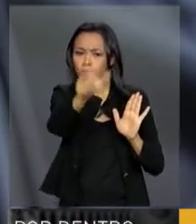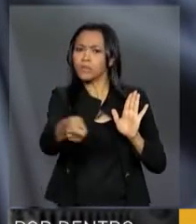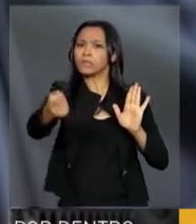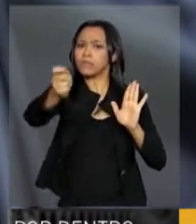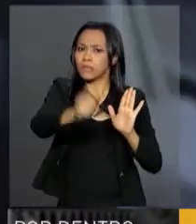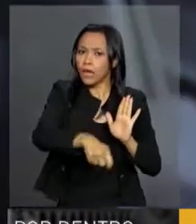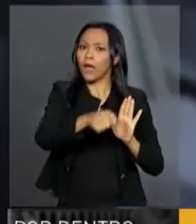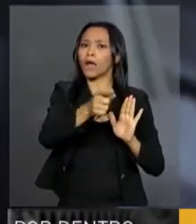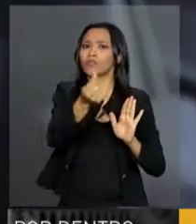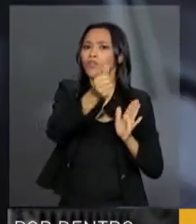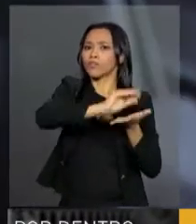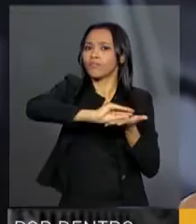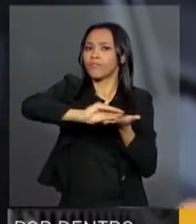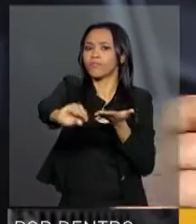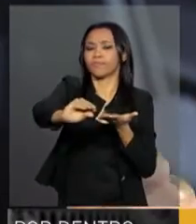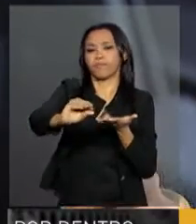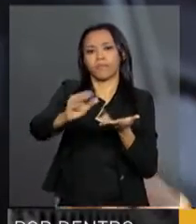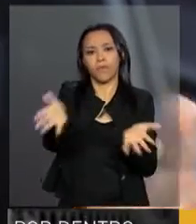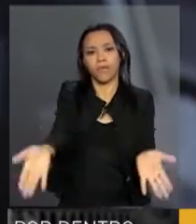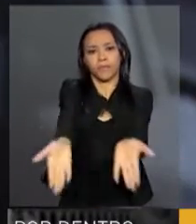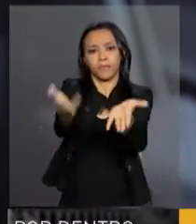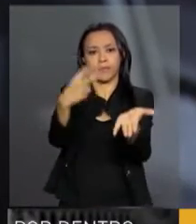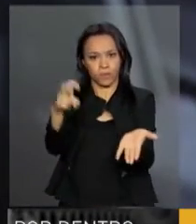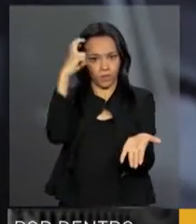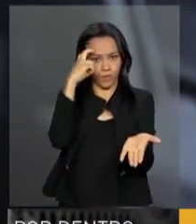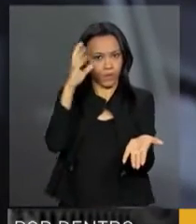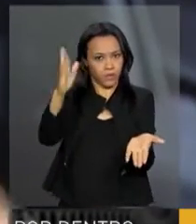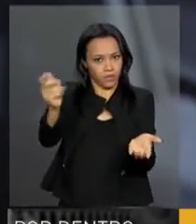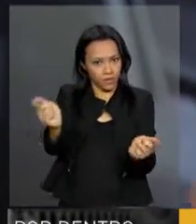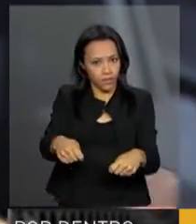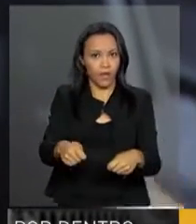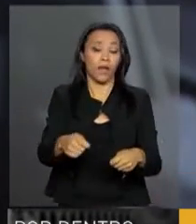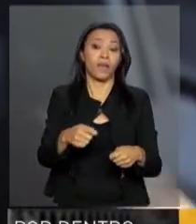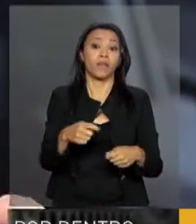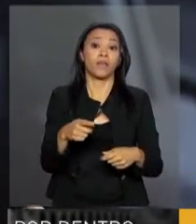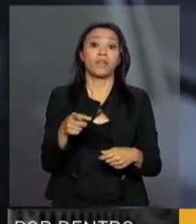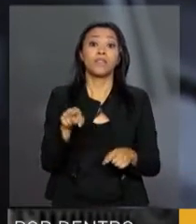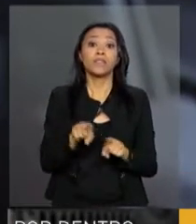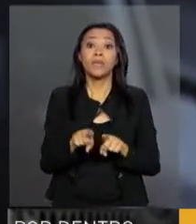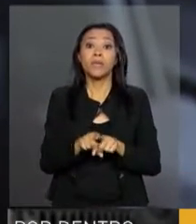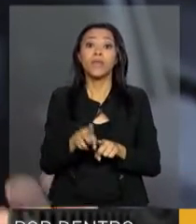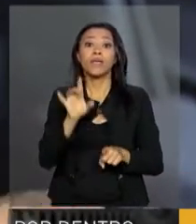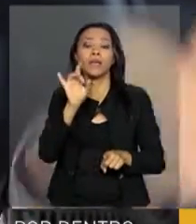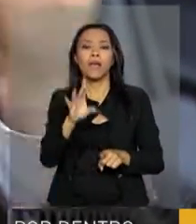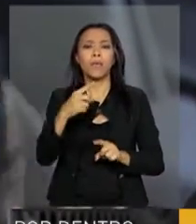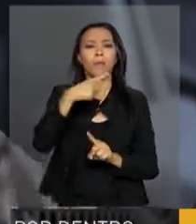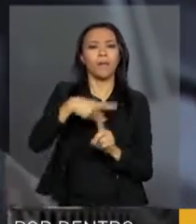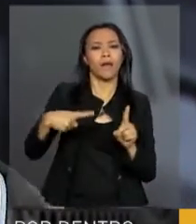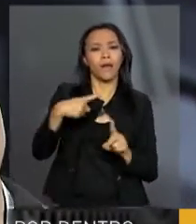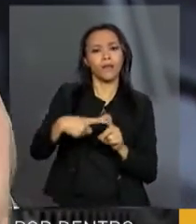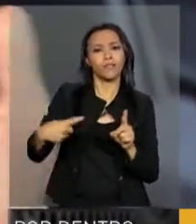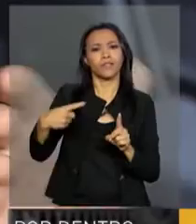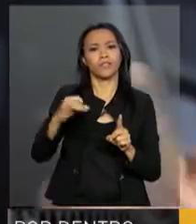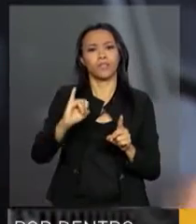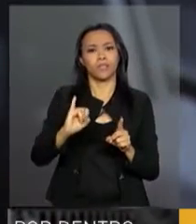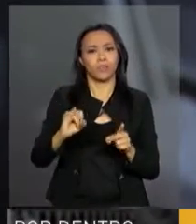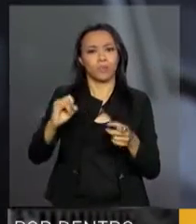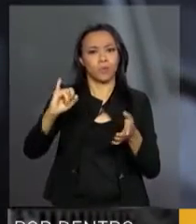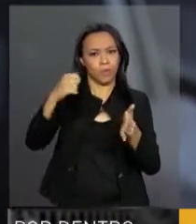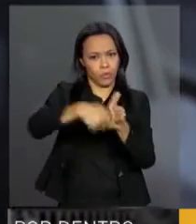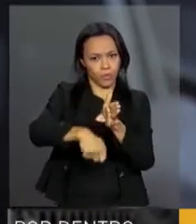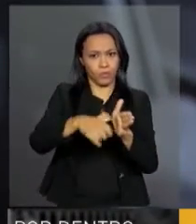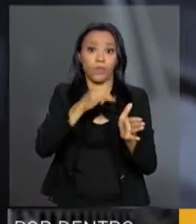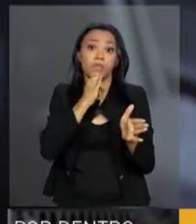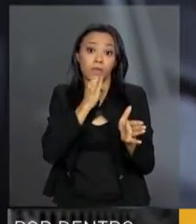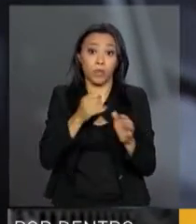para a cultura. É até algo maior do que a contribuição com parcela do imposto devido. No caso